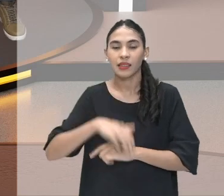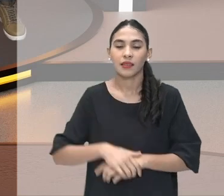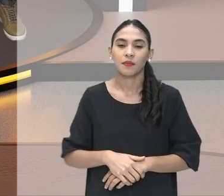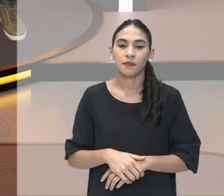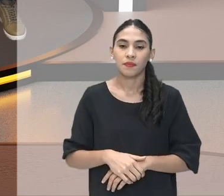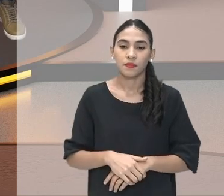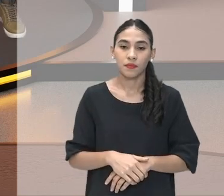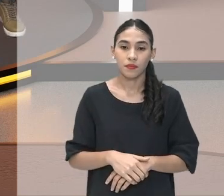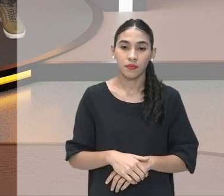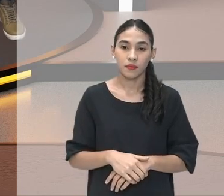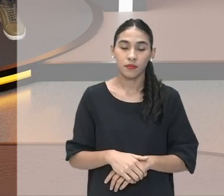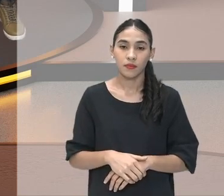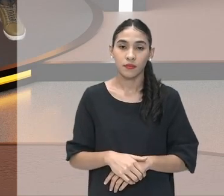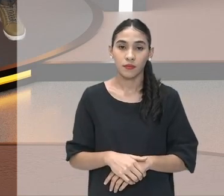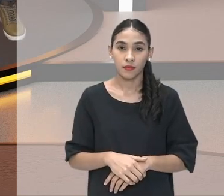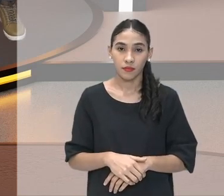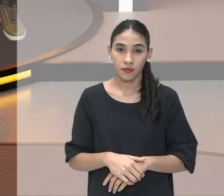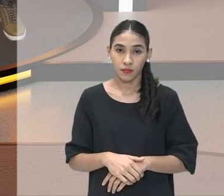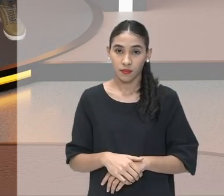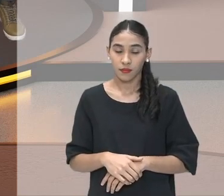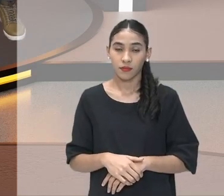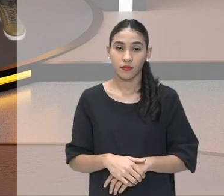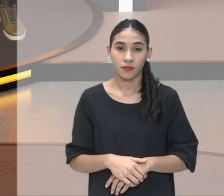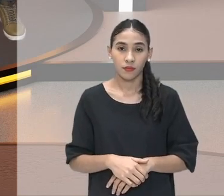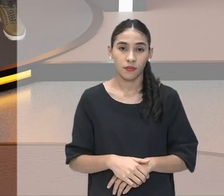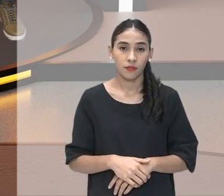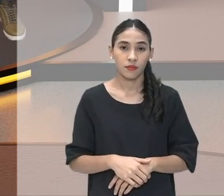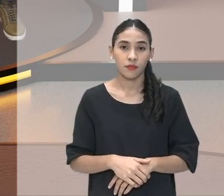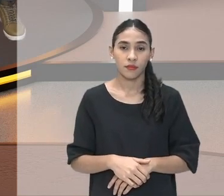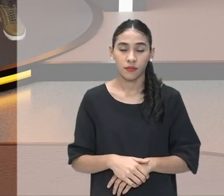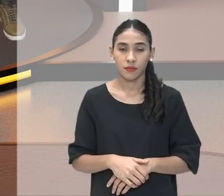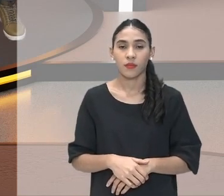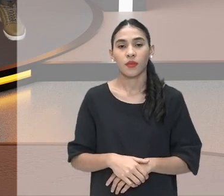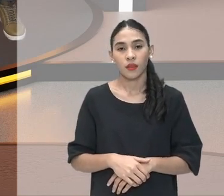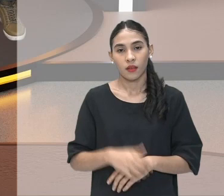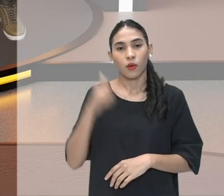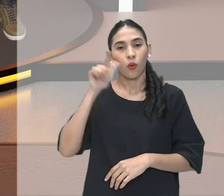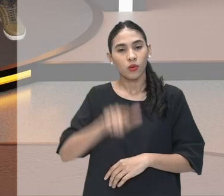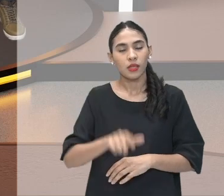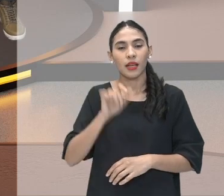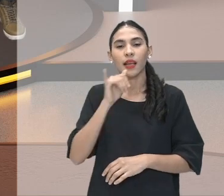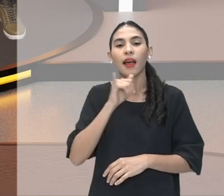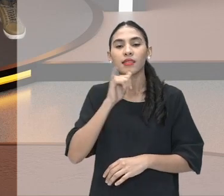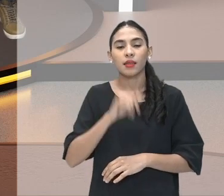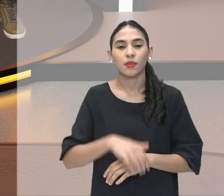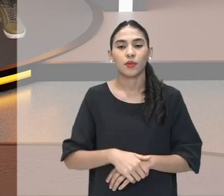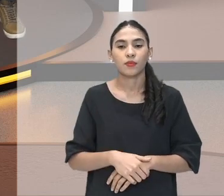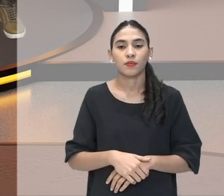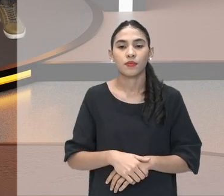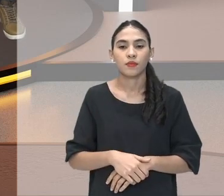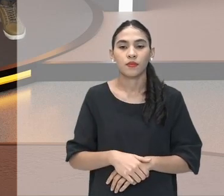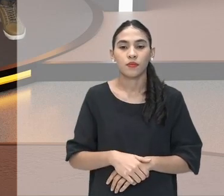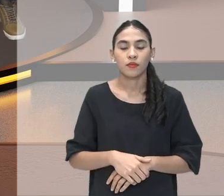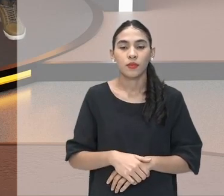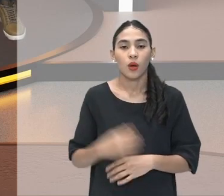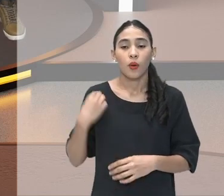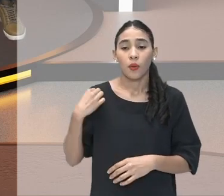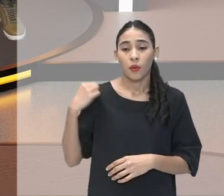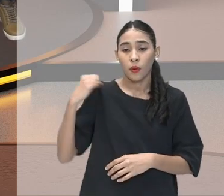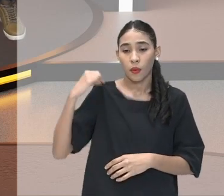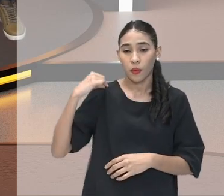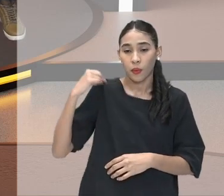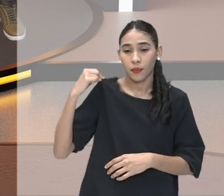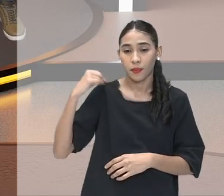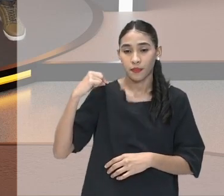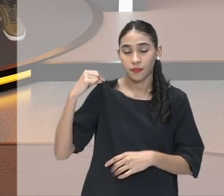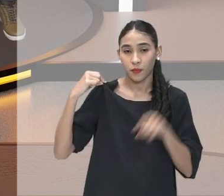pessoa produzindo, ele vai produzir, por exemplo, nós vamos colocar aqui, falar de peça de roupa, né?